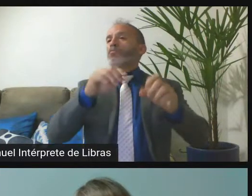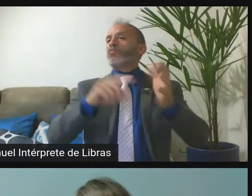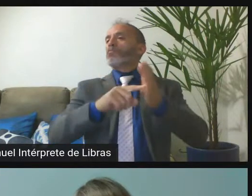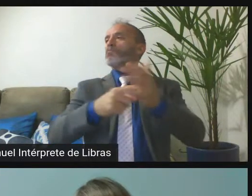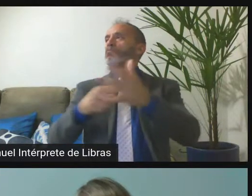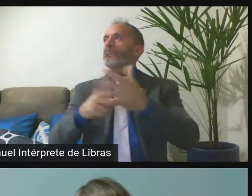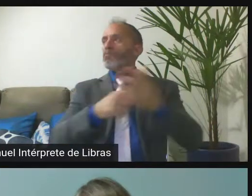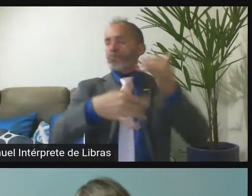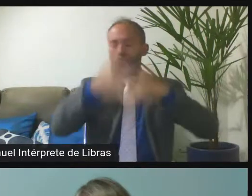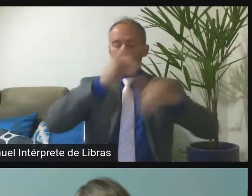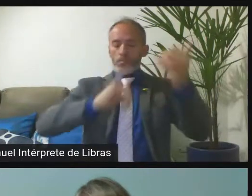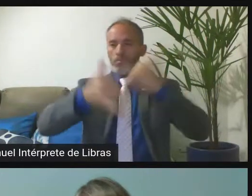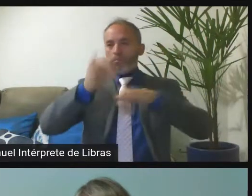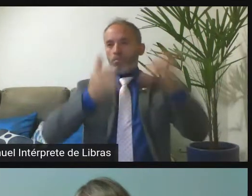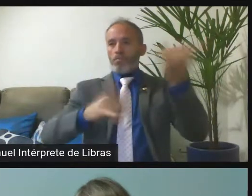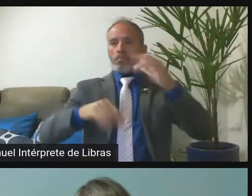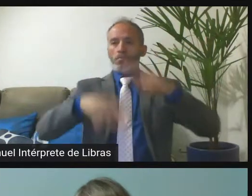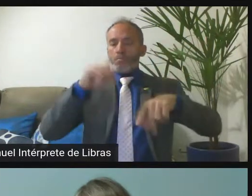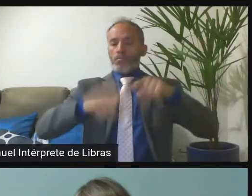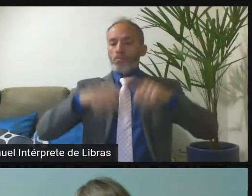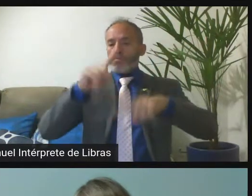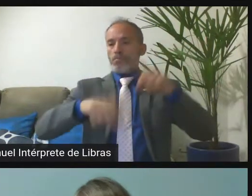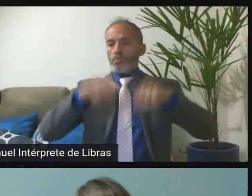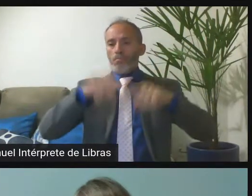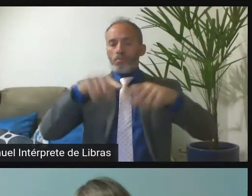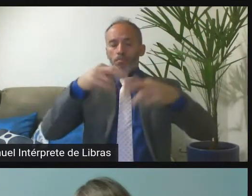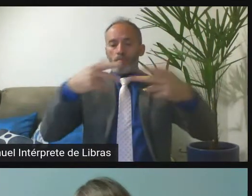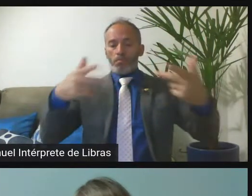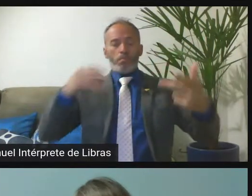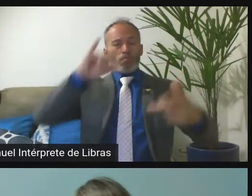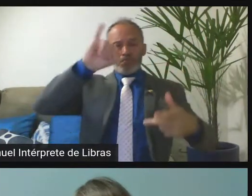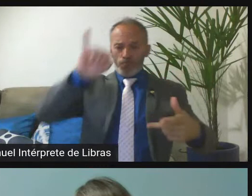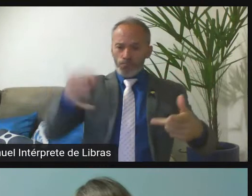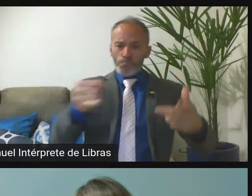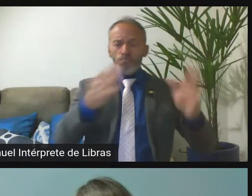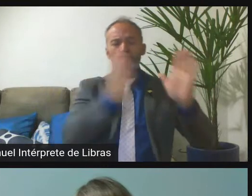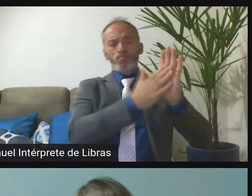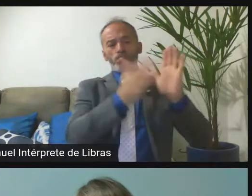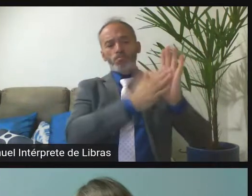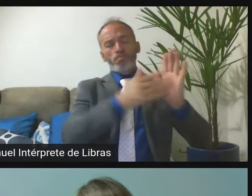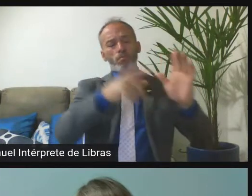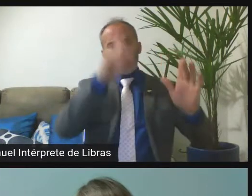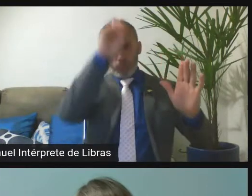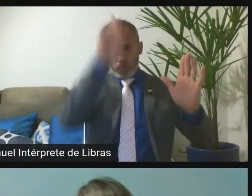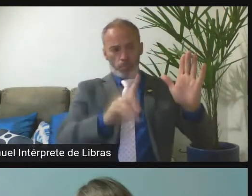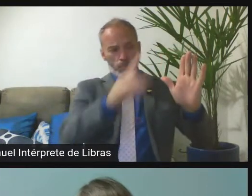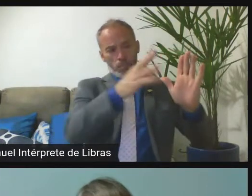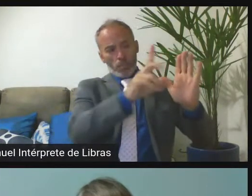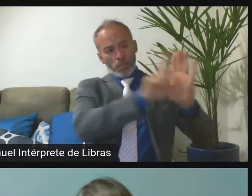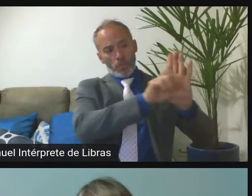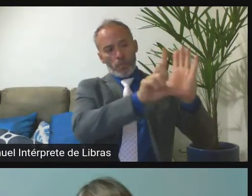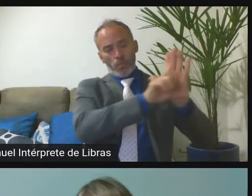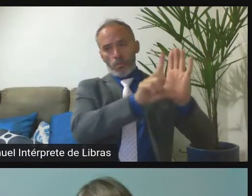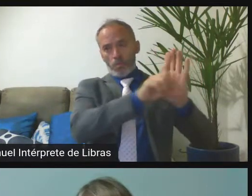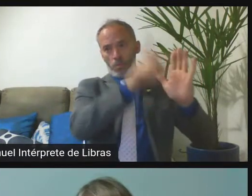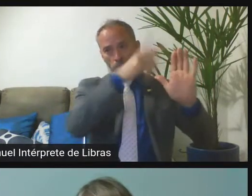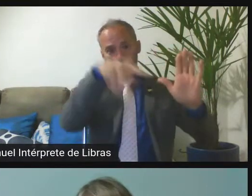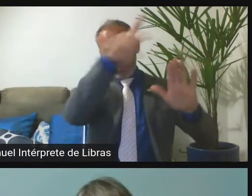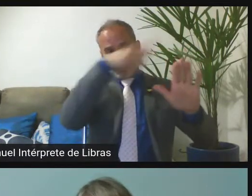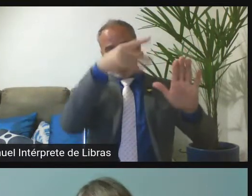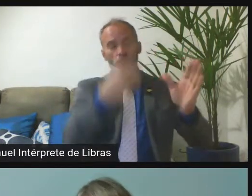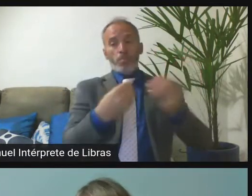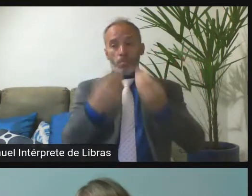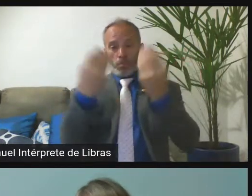Engenharia Química e Engenharia de Materiais, para que gozeis das prerrogativas e direitos que a lei do país